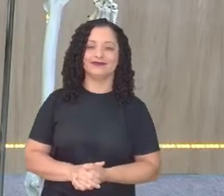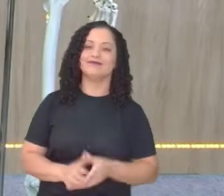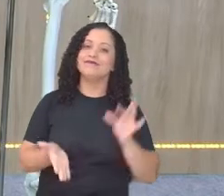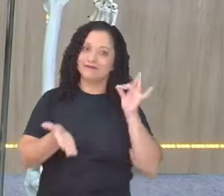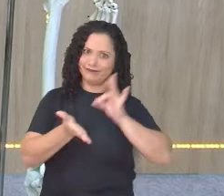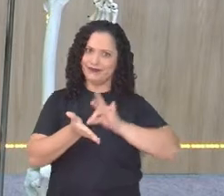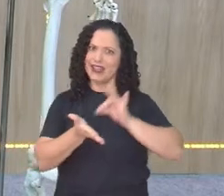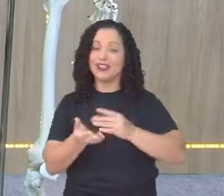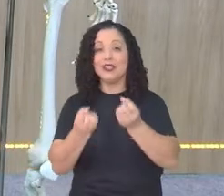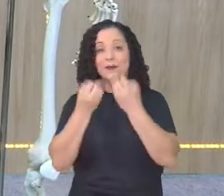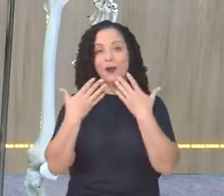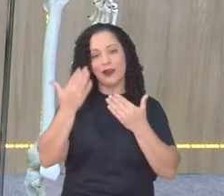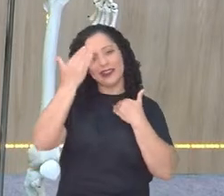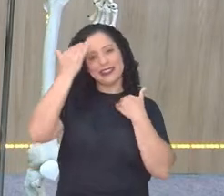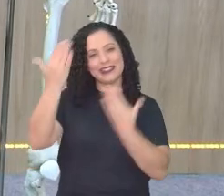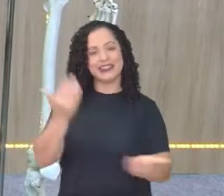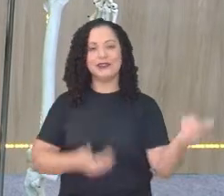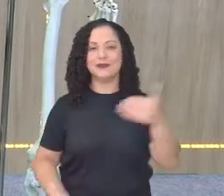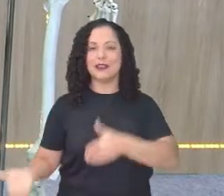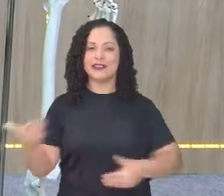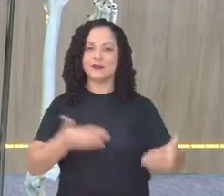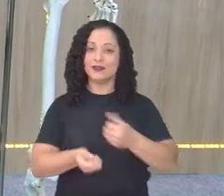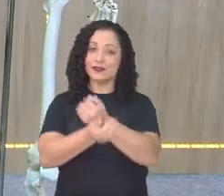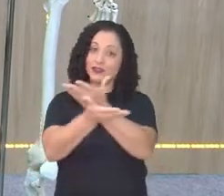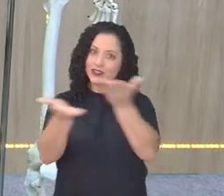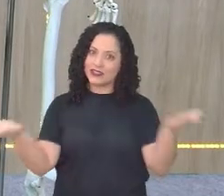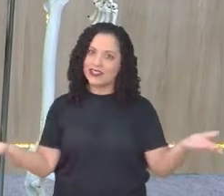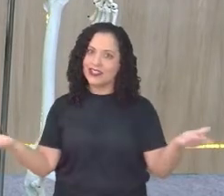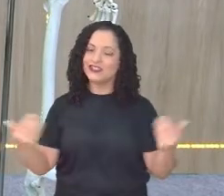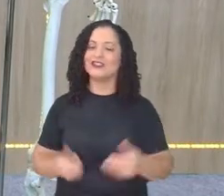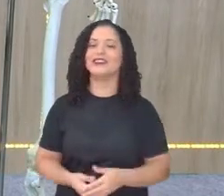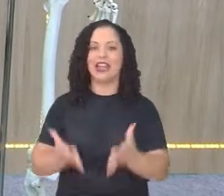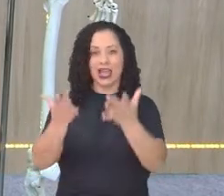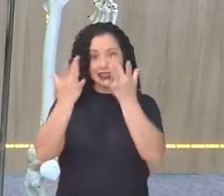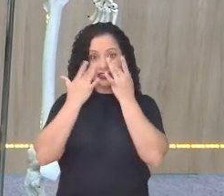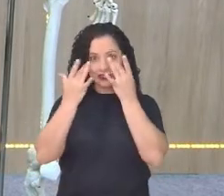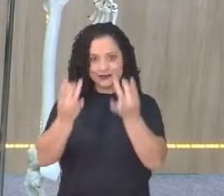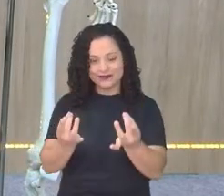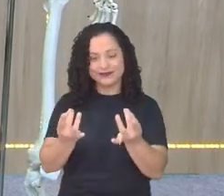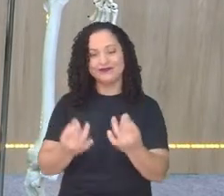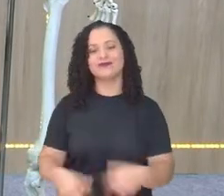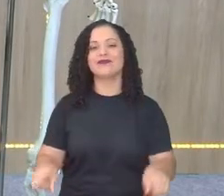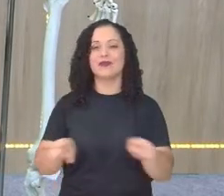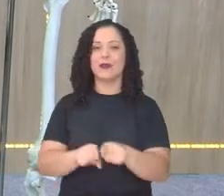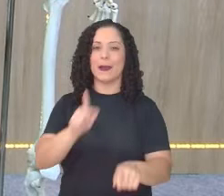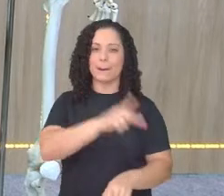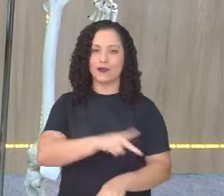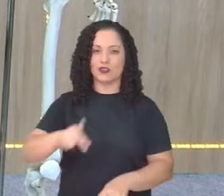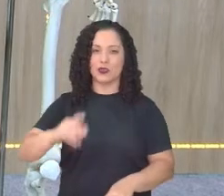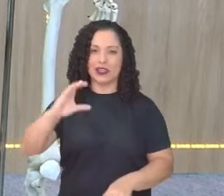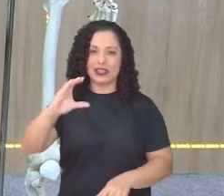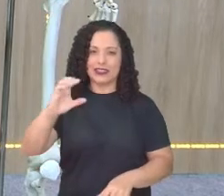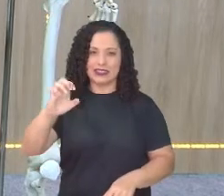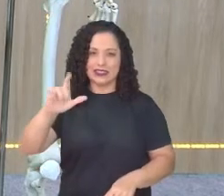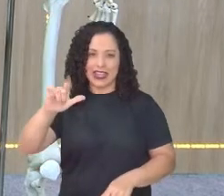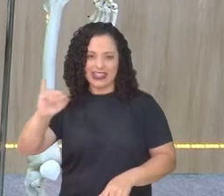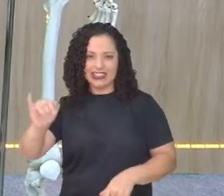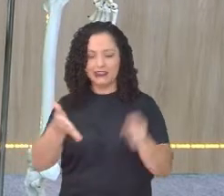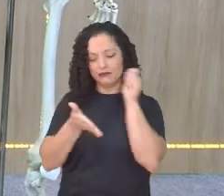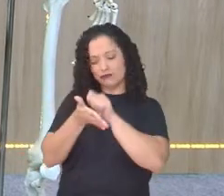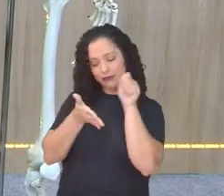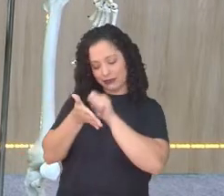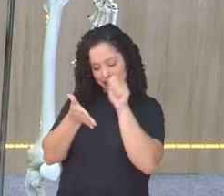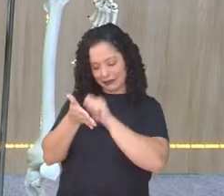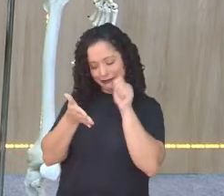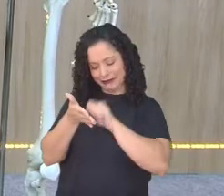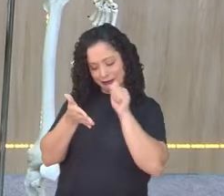professora Cláudia, que bom. Agradecer aí a participação de todos que se envolveram, né? A professora Celi, que está aí ligadinha, aposto que ela fez alguns rabiscos